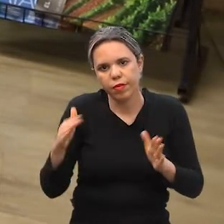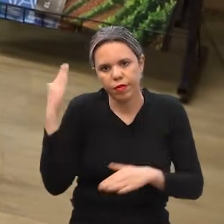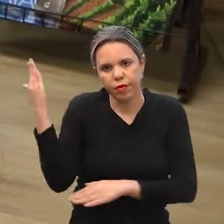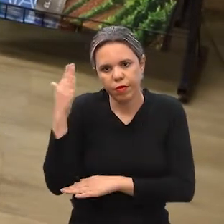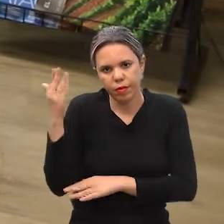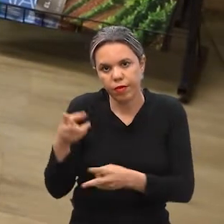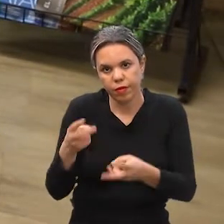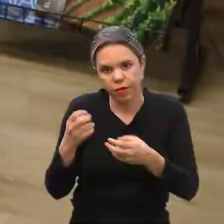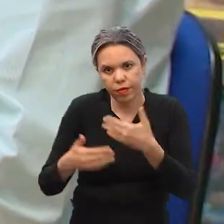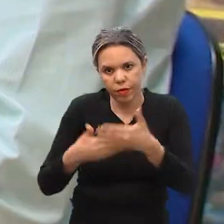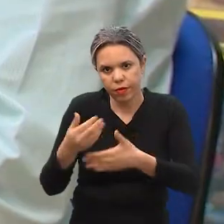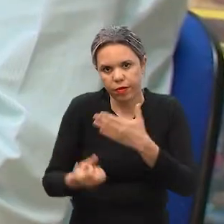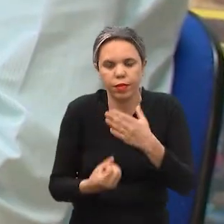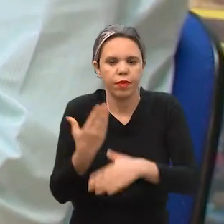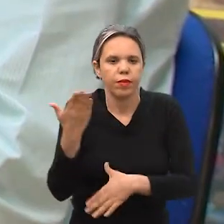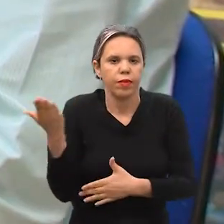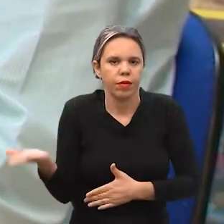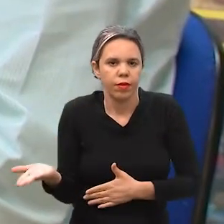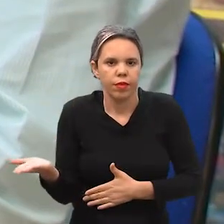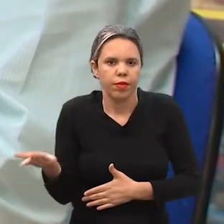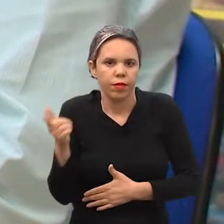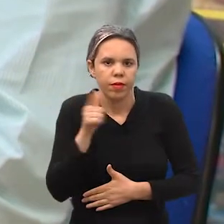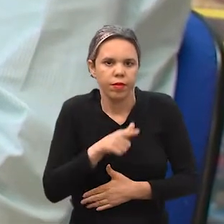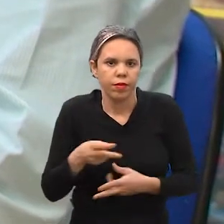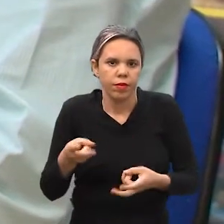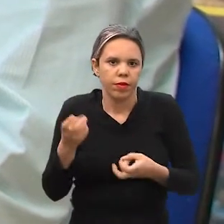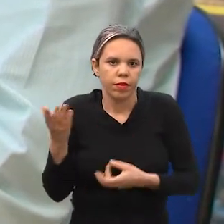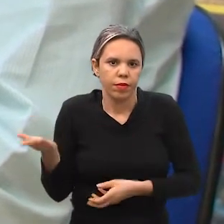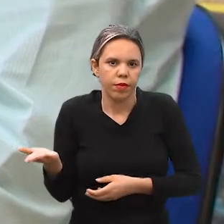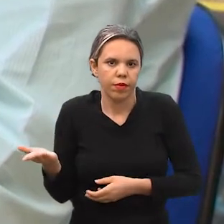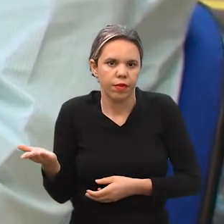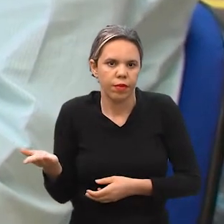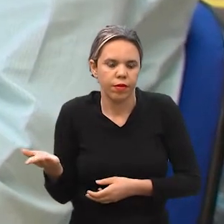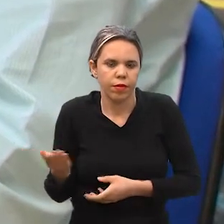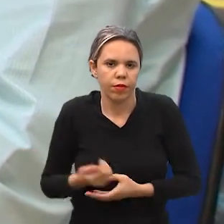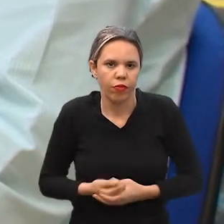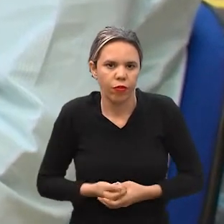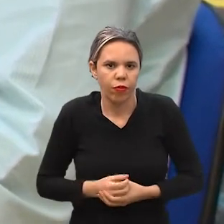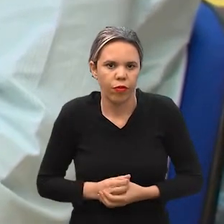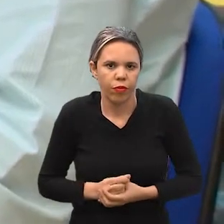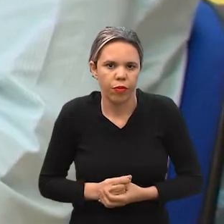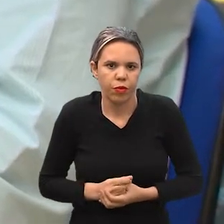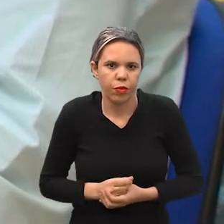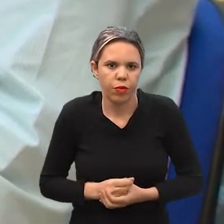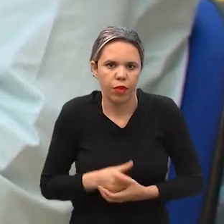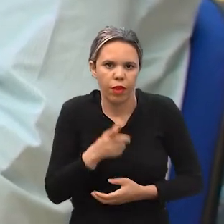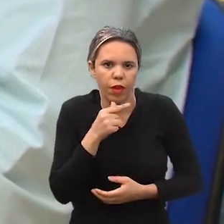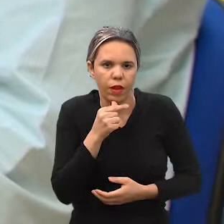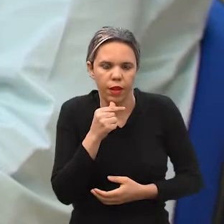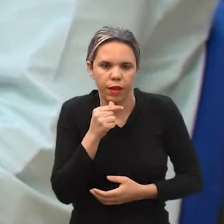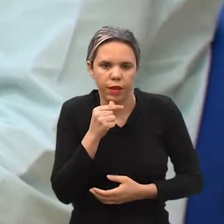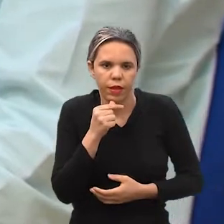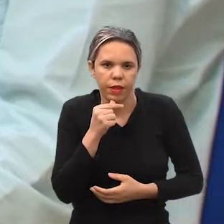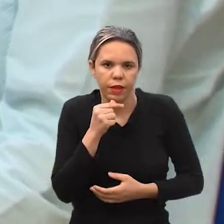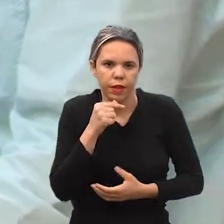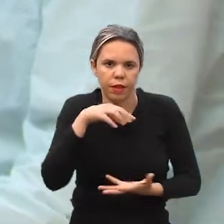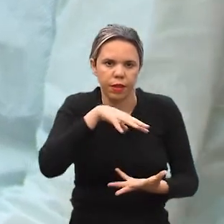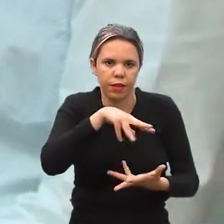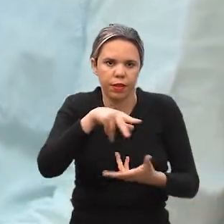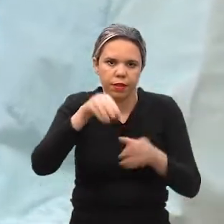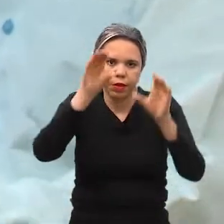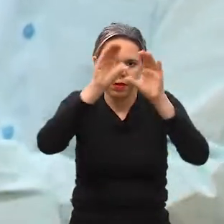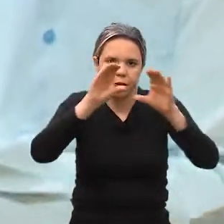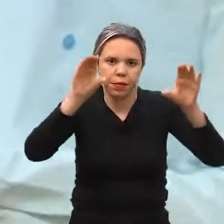previsão. Nesse caso aqui a gente consegue ver vapor de água na atmosfera e também